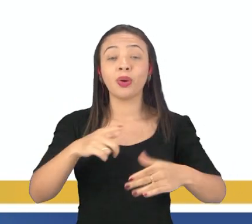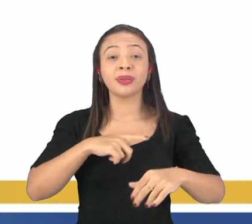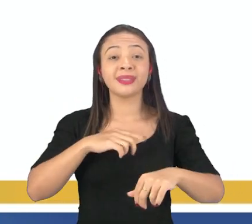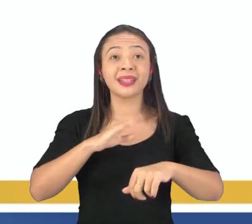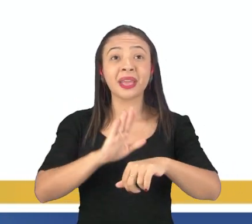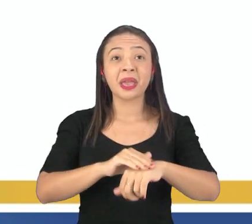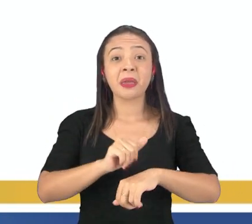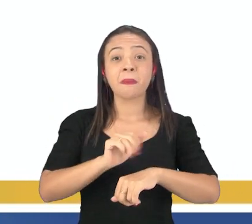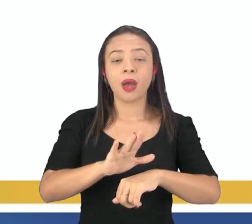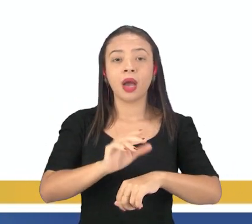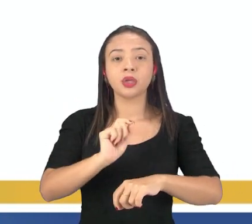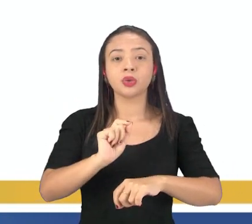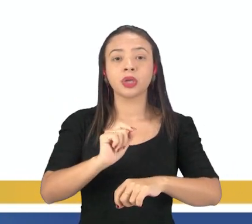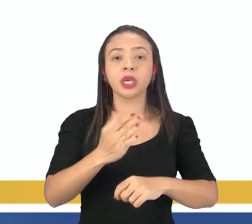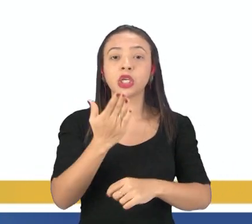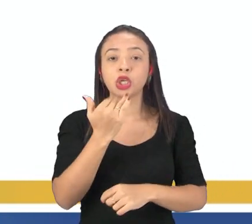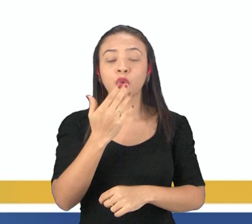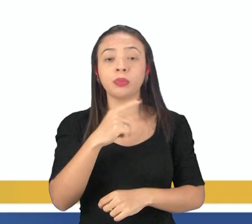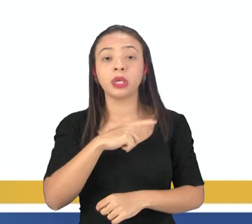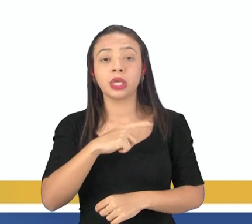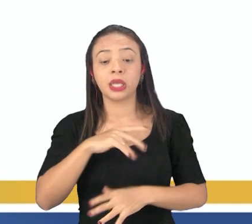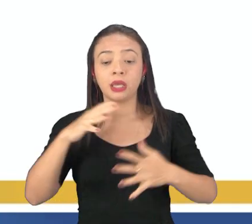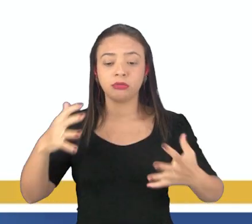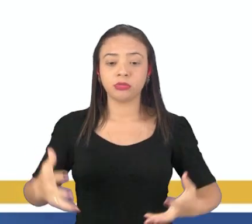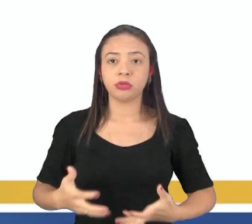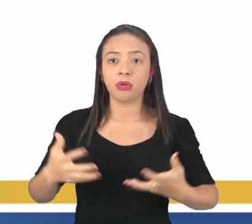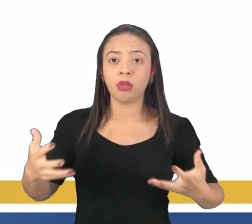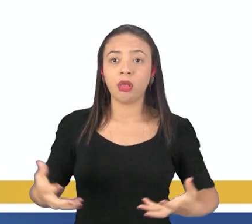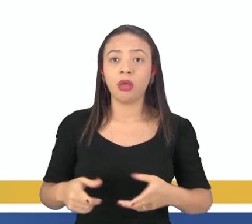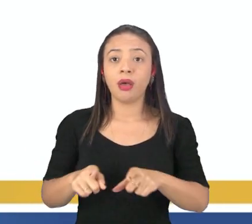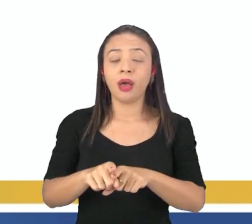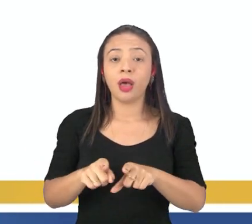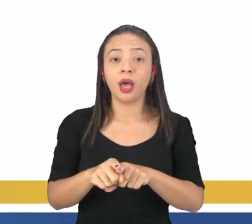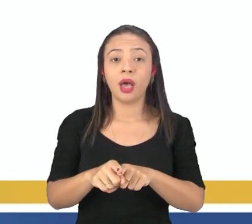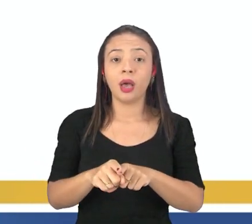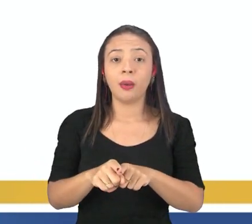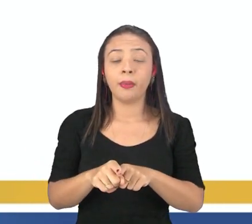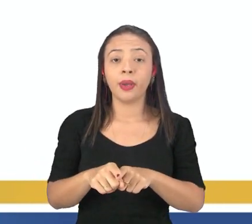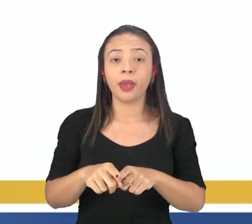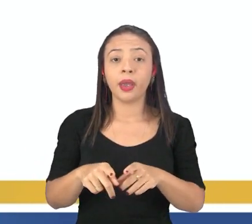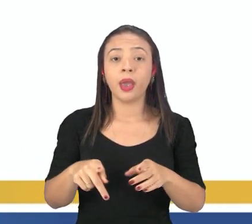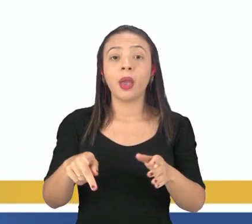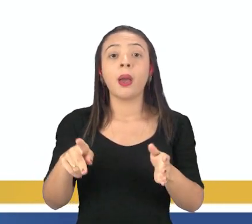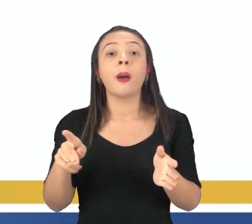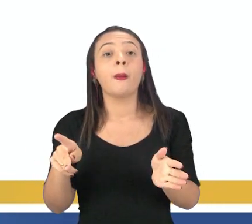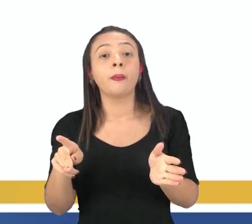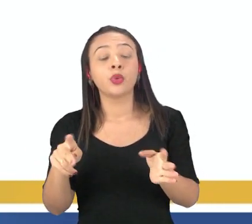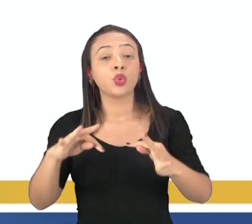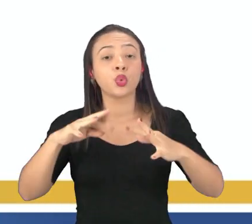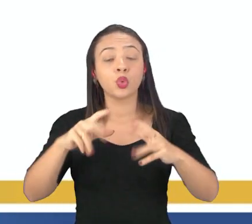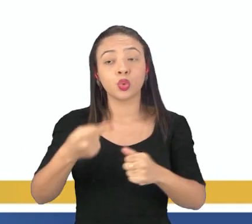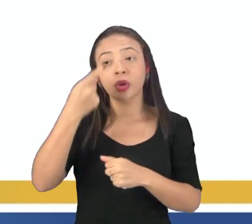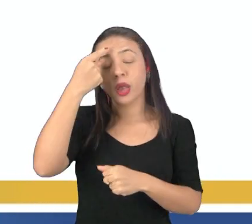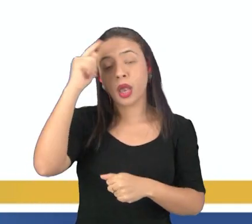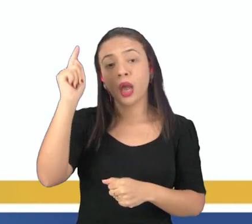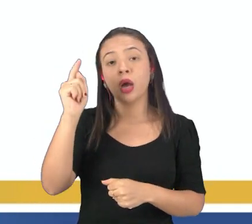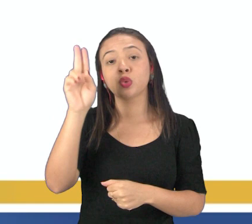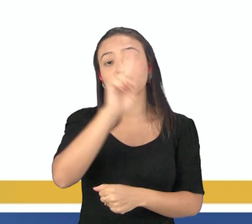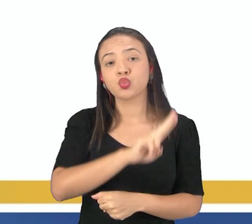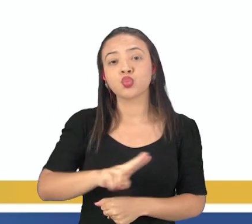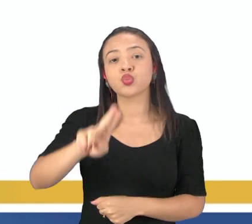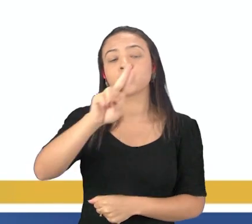Qual deles é obtido em maior abundância em dietas baseadas em vegetais e em produtos de origem